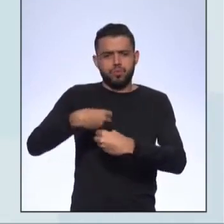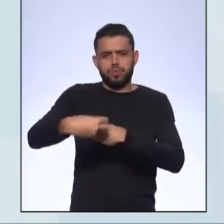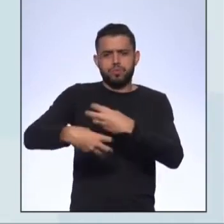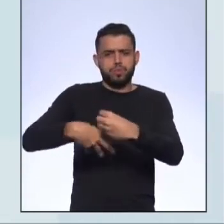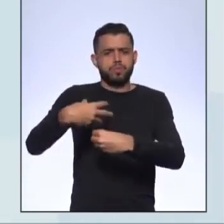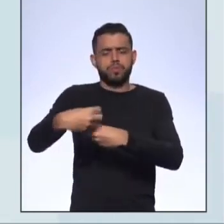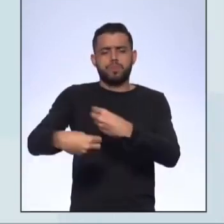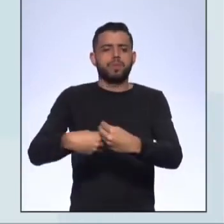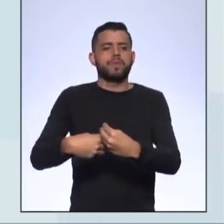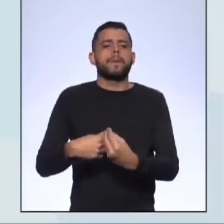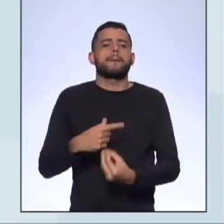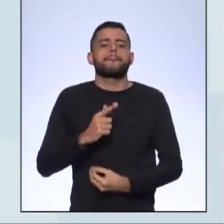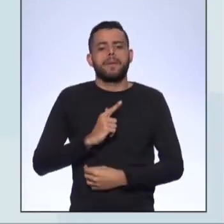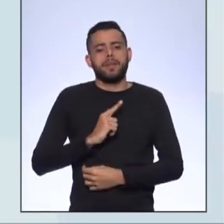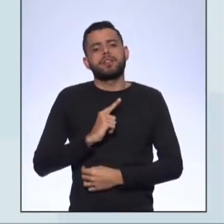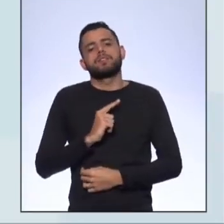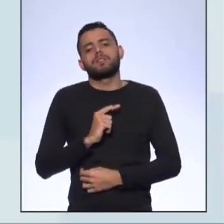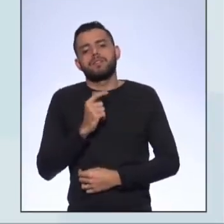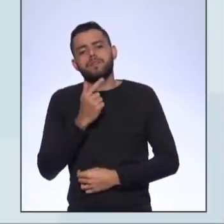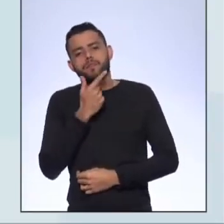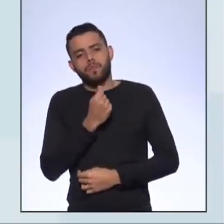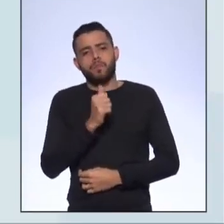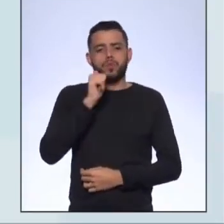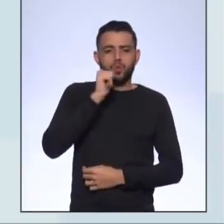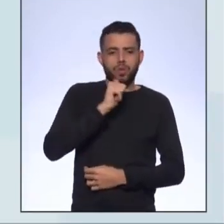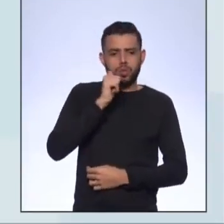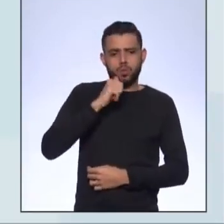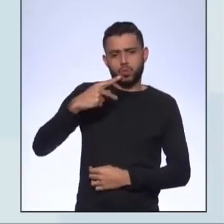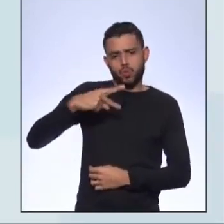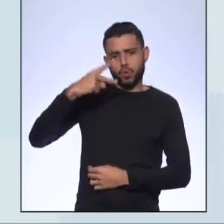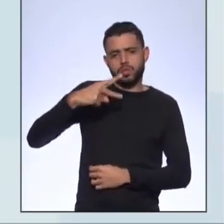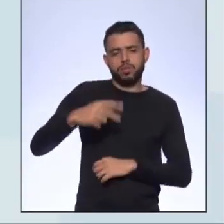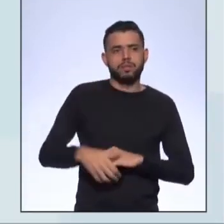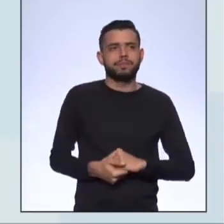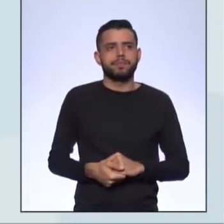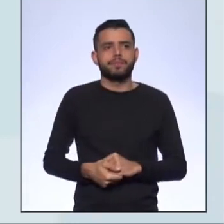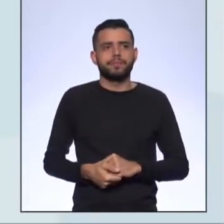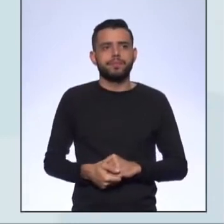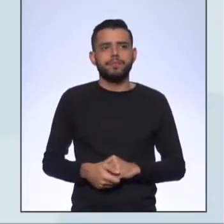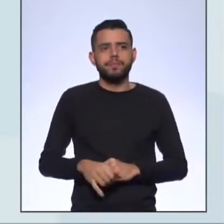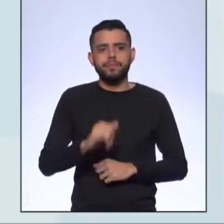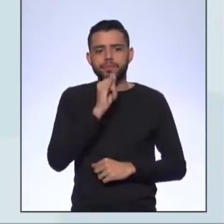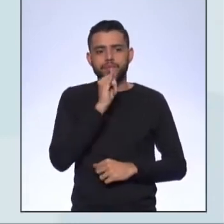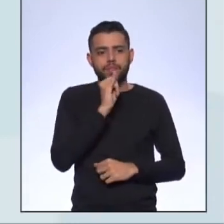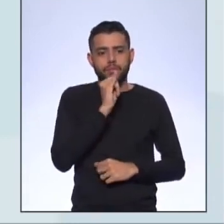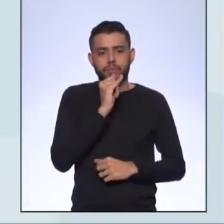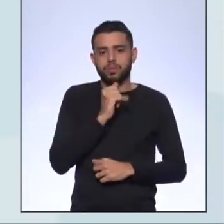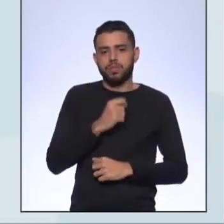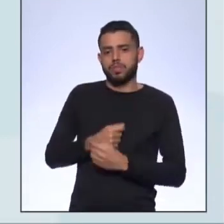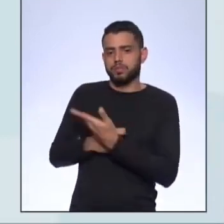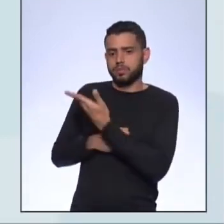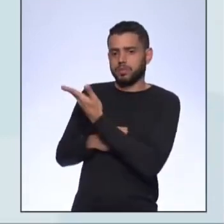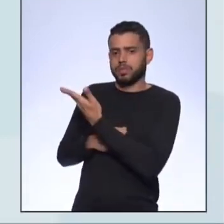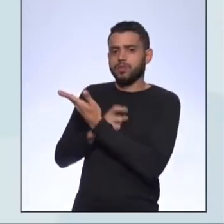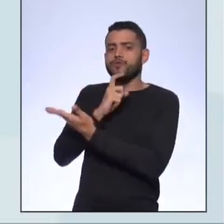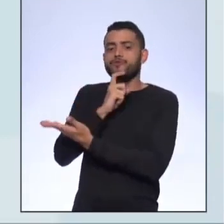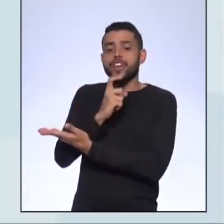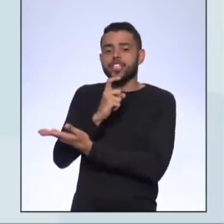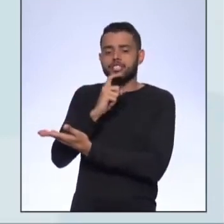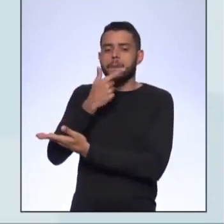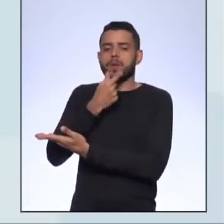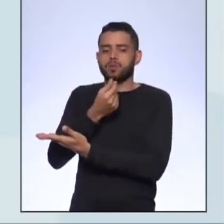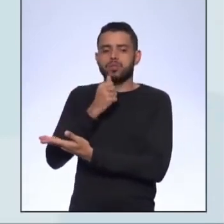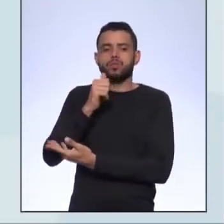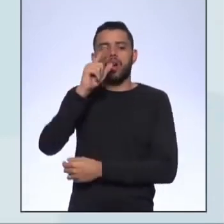tanto feminina quanto masculina, enfim. Aqui no exemplo, a gente tem o verde masculino e o amarelo feminino, mas